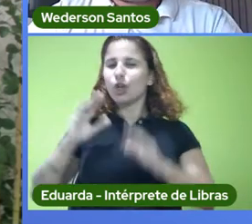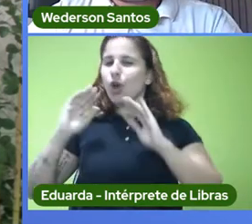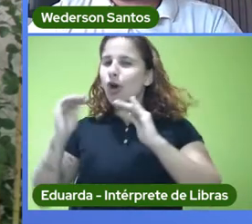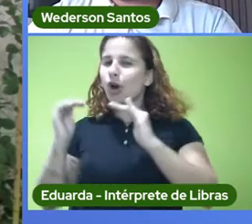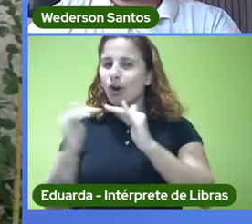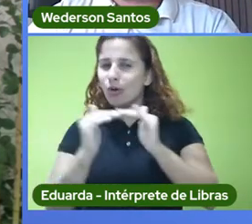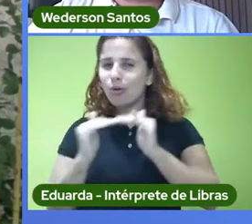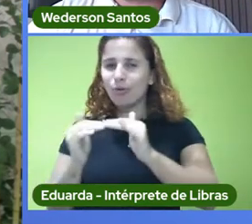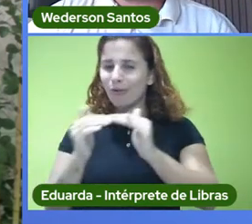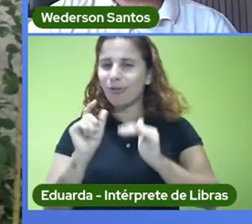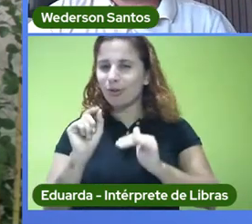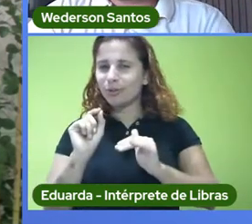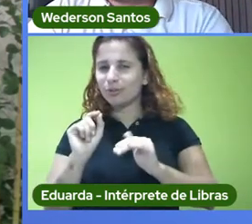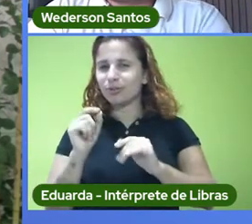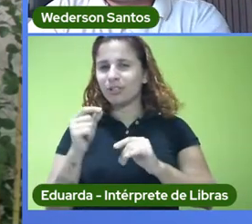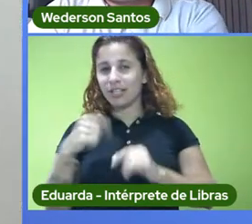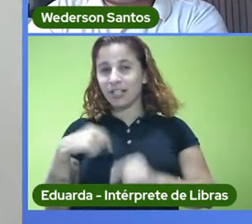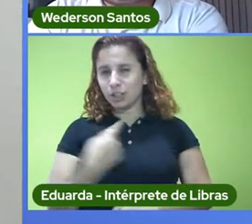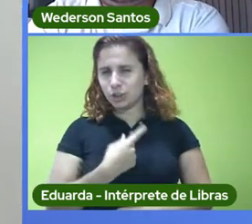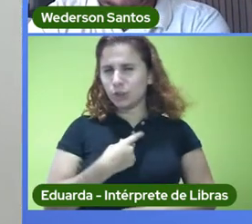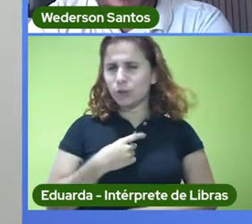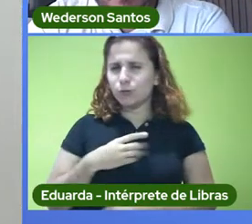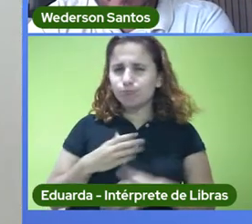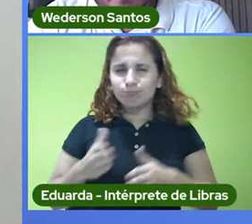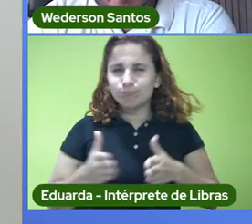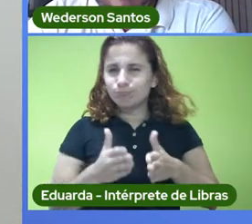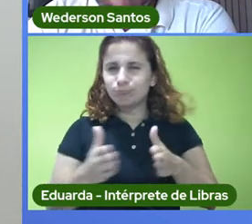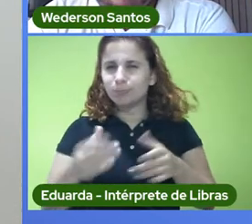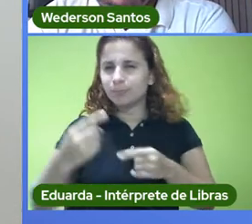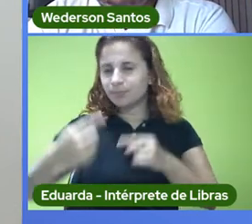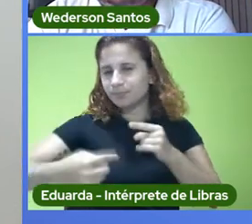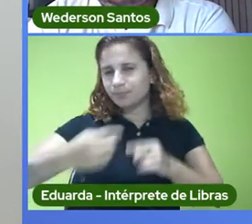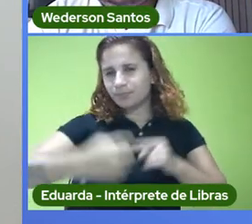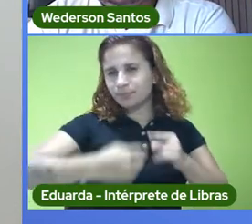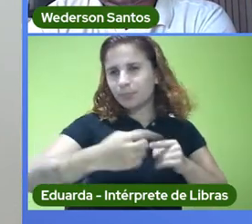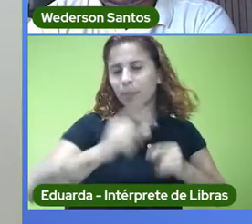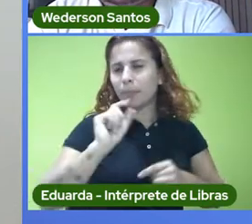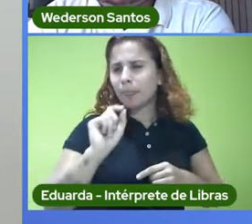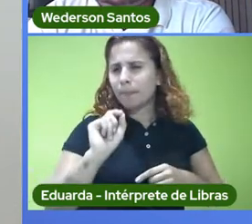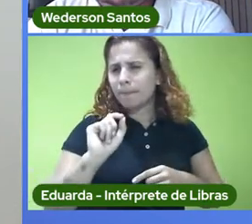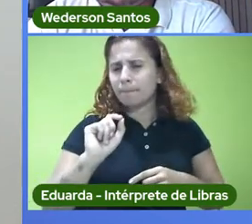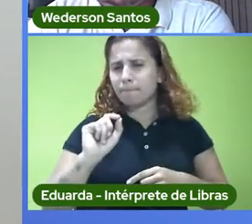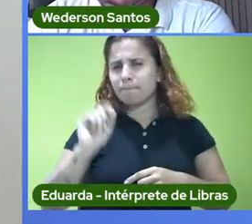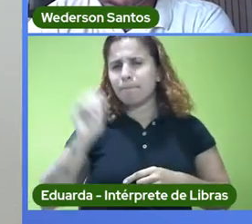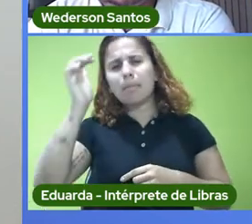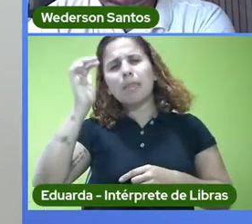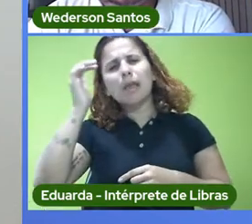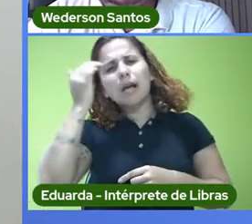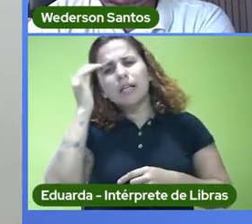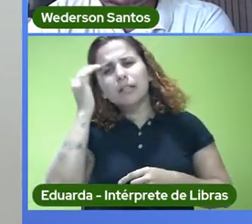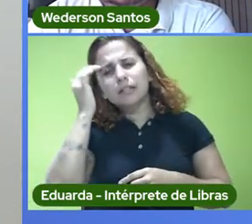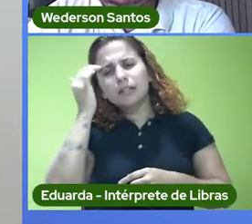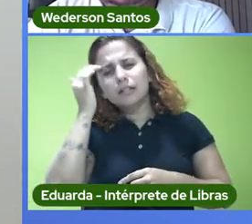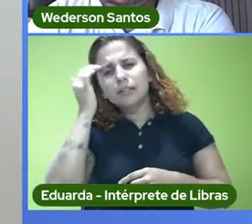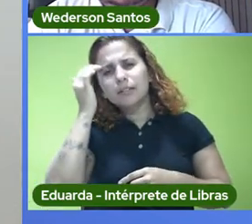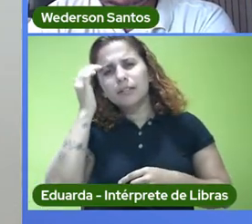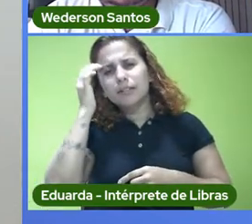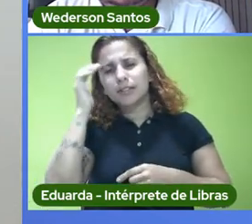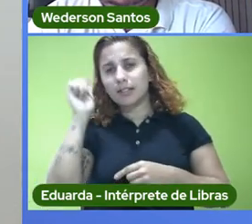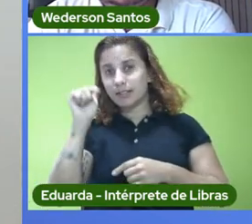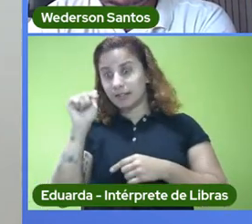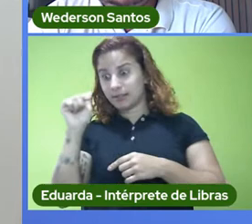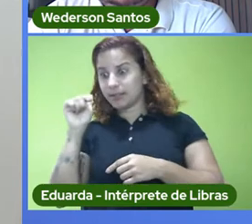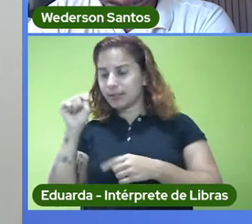tem trilhado aqui, né, dessa discussão, que é justamente entender que esse modelo de